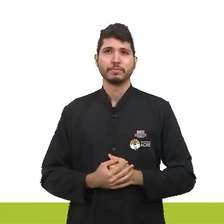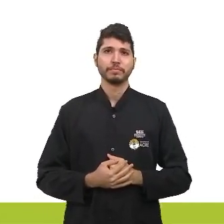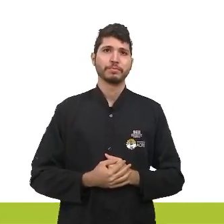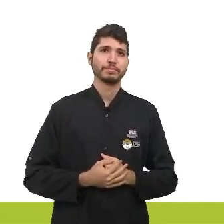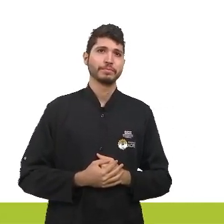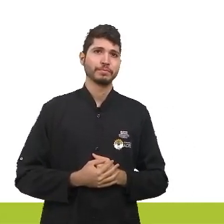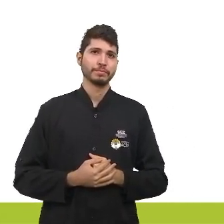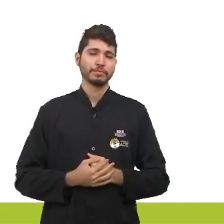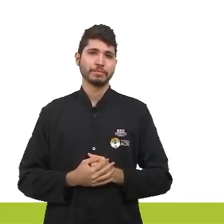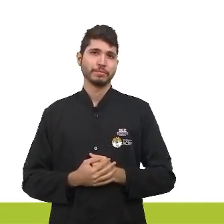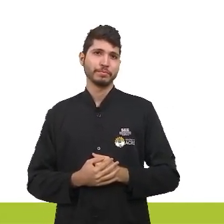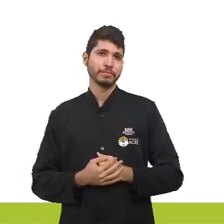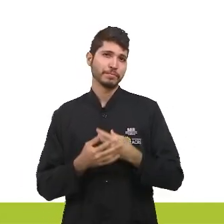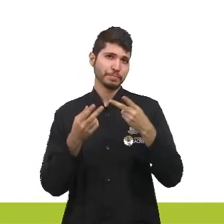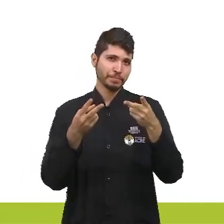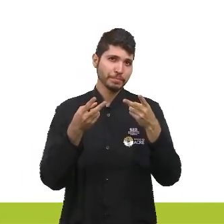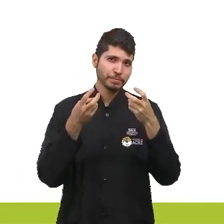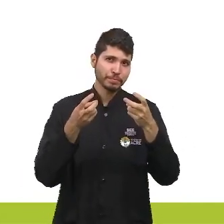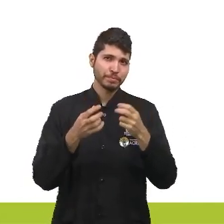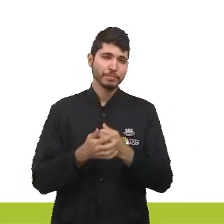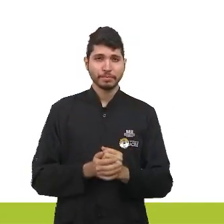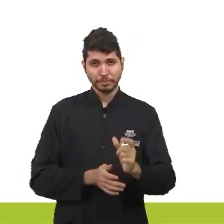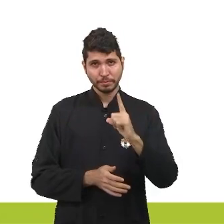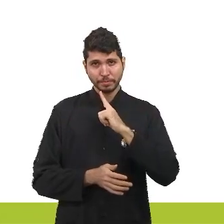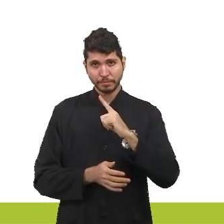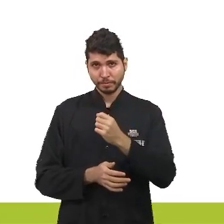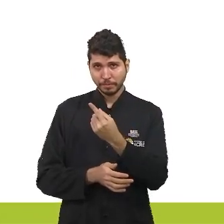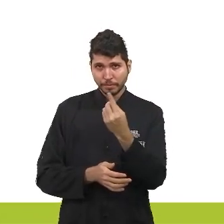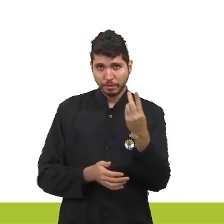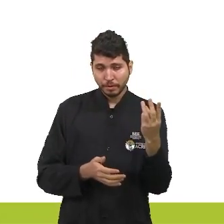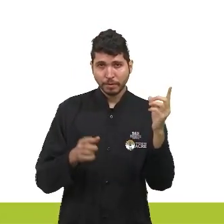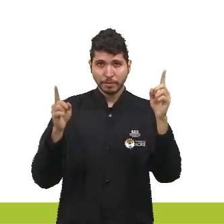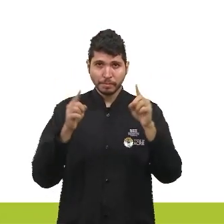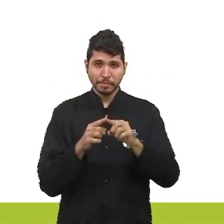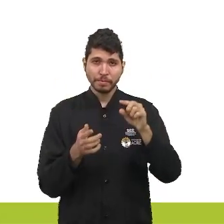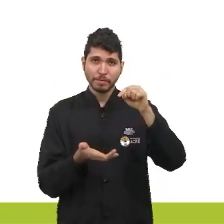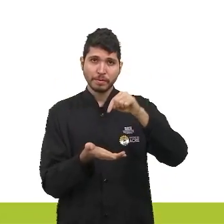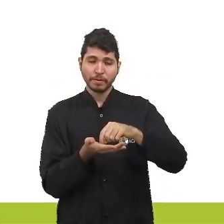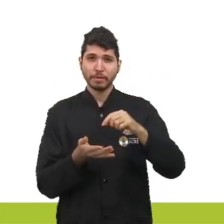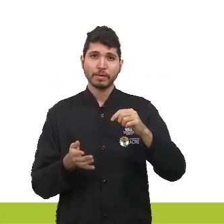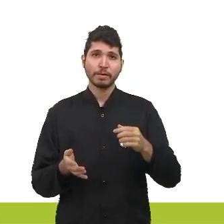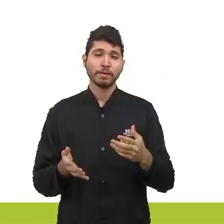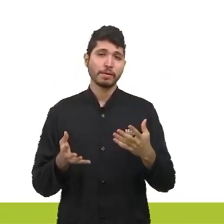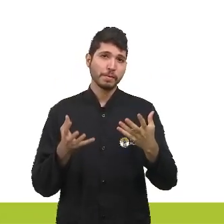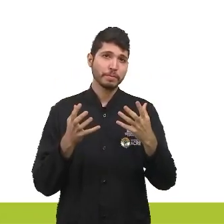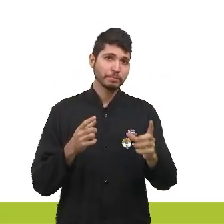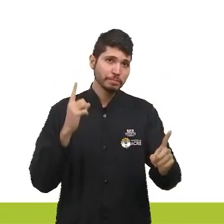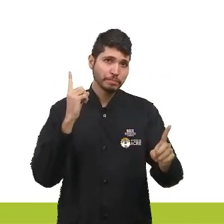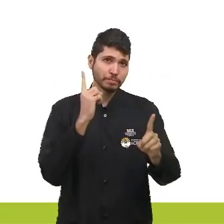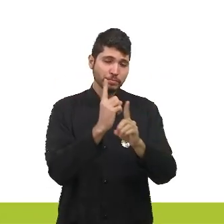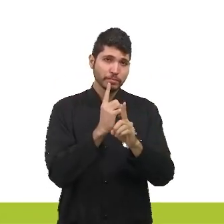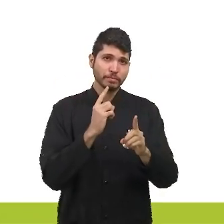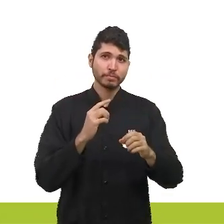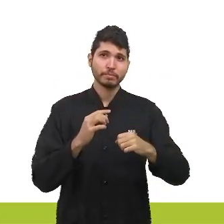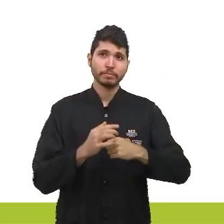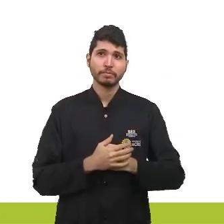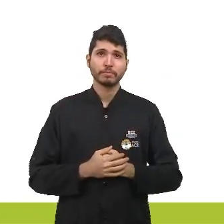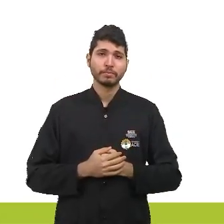Observe agora que eu tenho o número de vértices e eu quero descobrir o número de faces de cada tipo, né? Então vamos